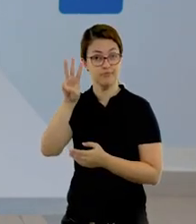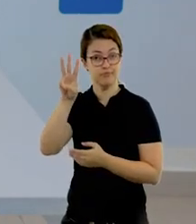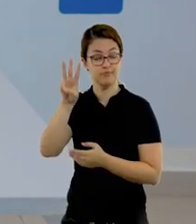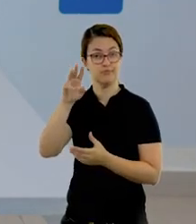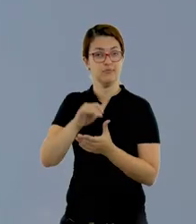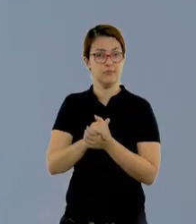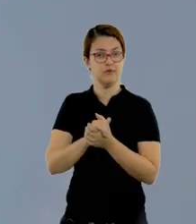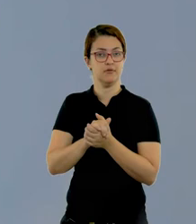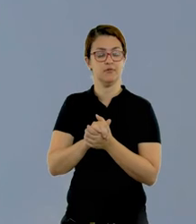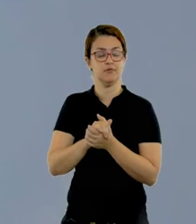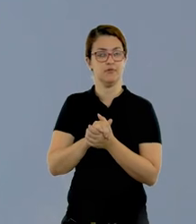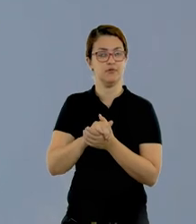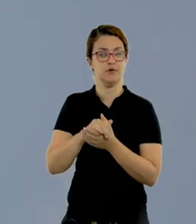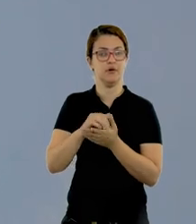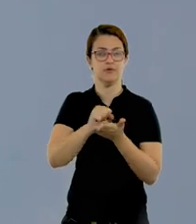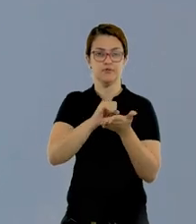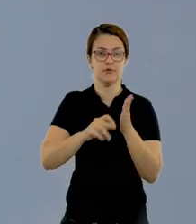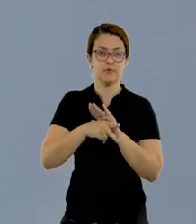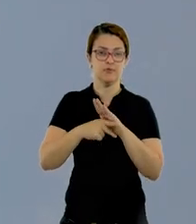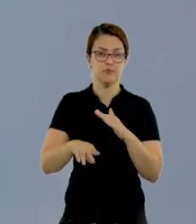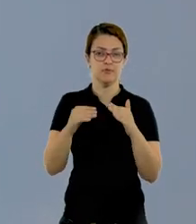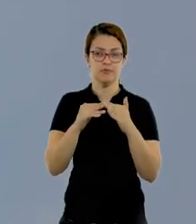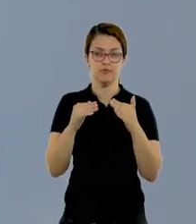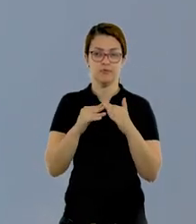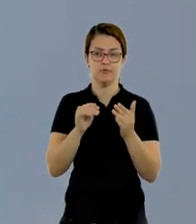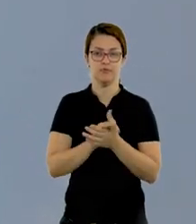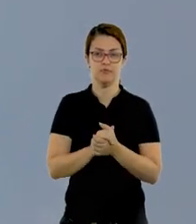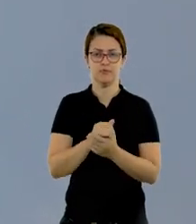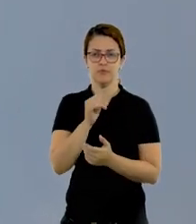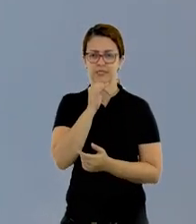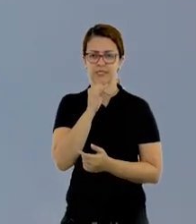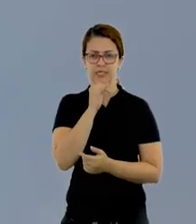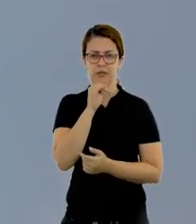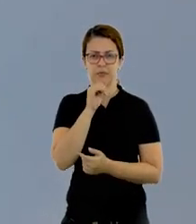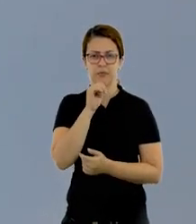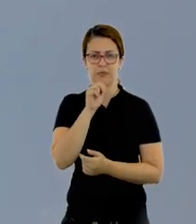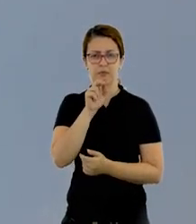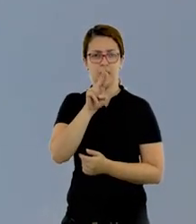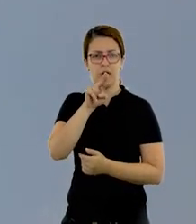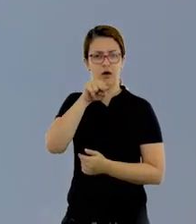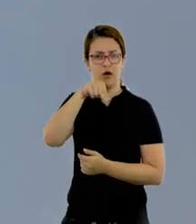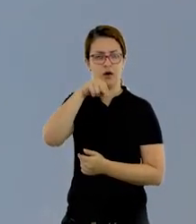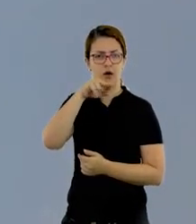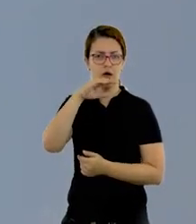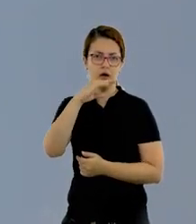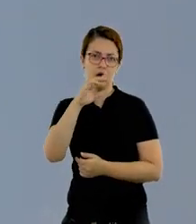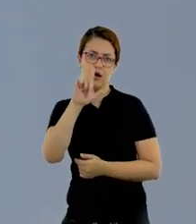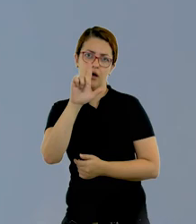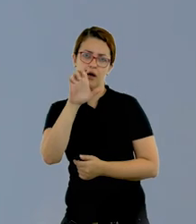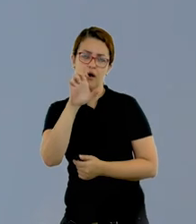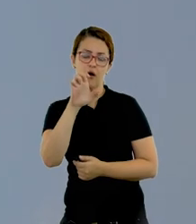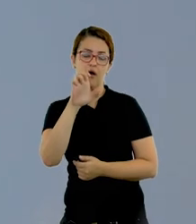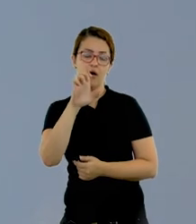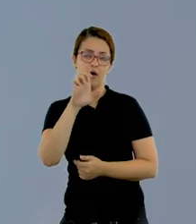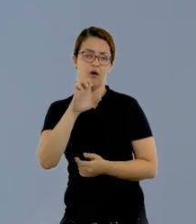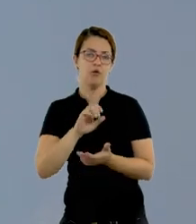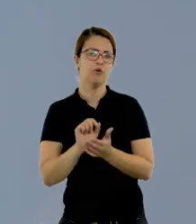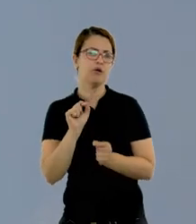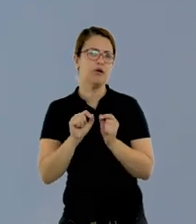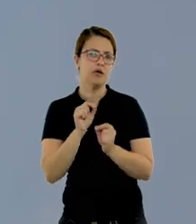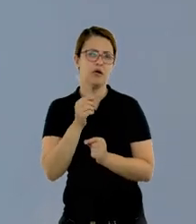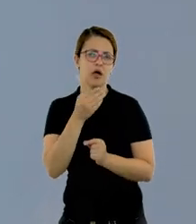da semana passada e vamos aprender mais alguns. Por exemplo, uncle. O que é uncle em inglês? Tio,